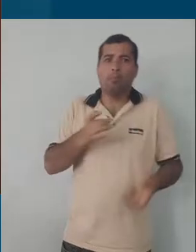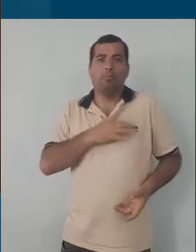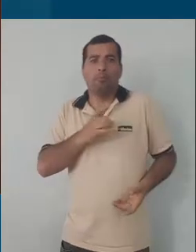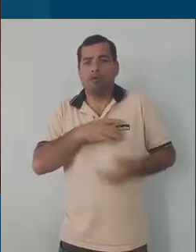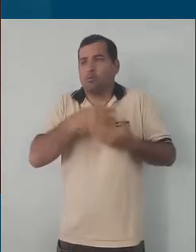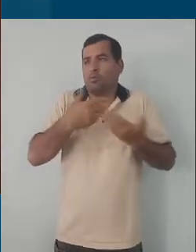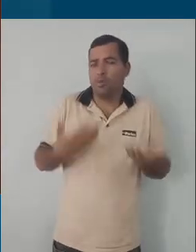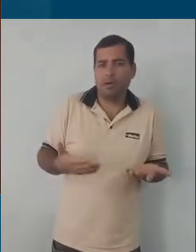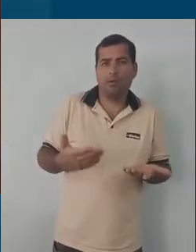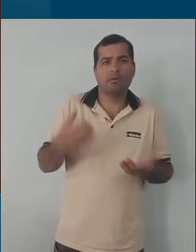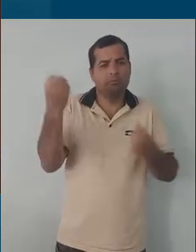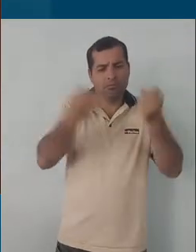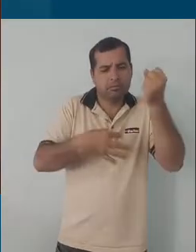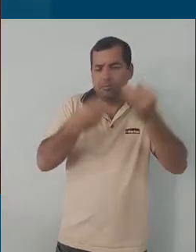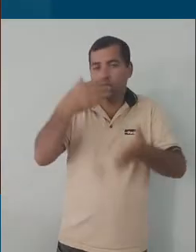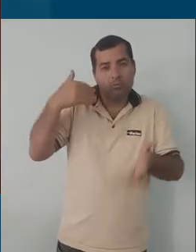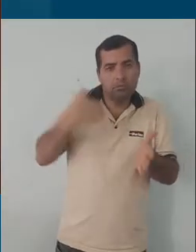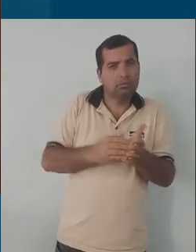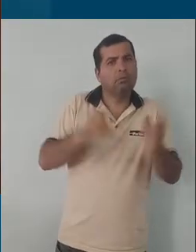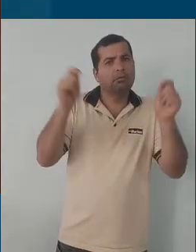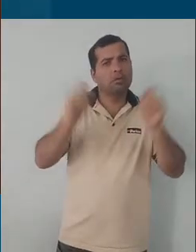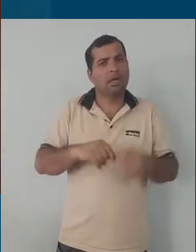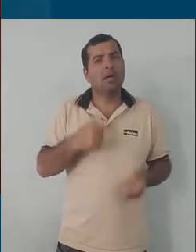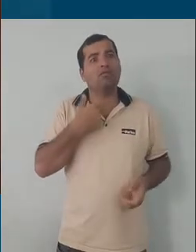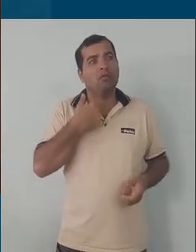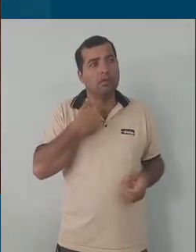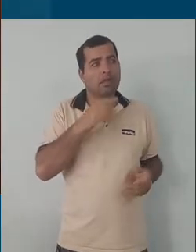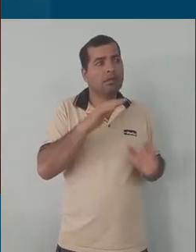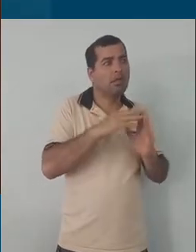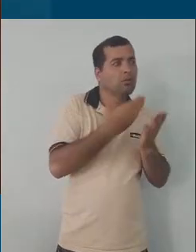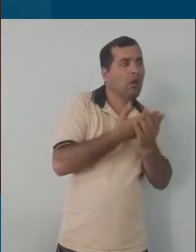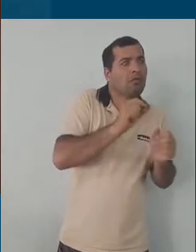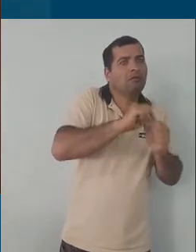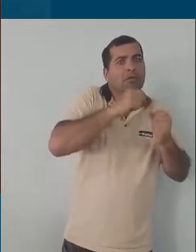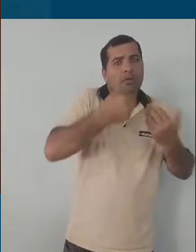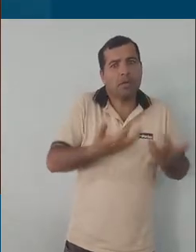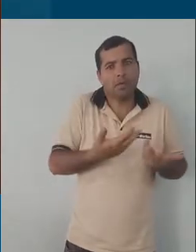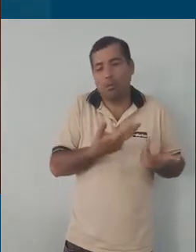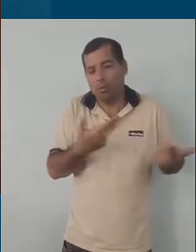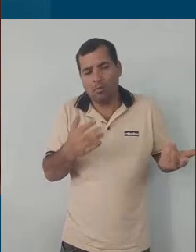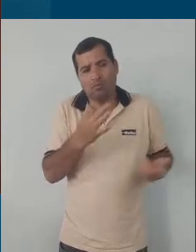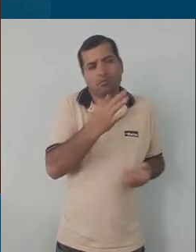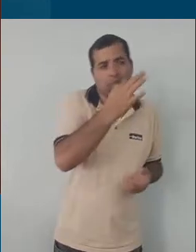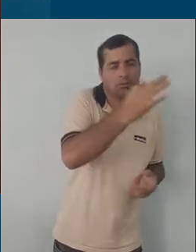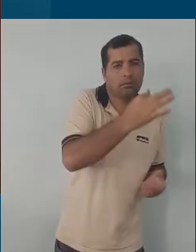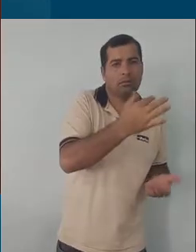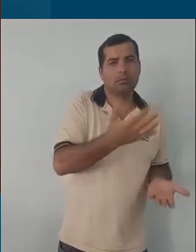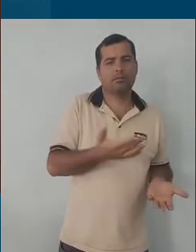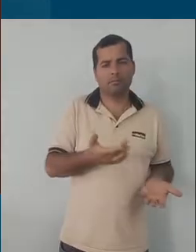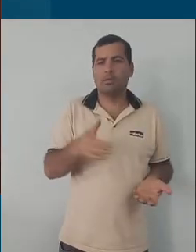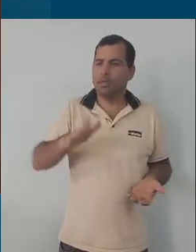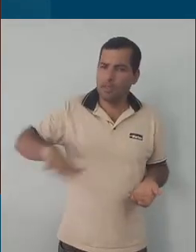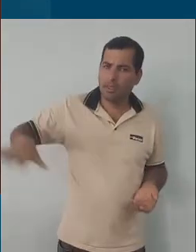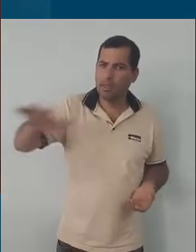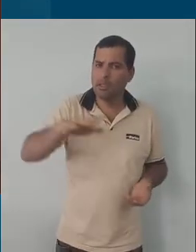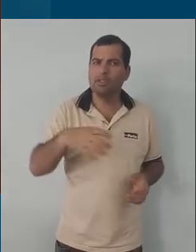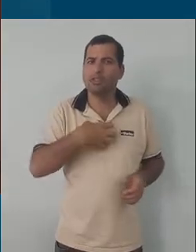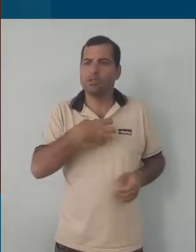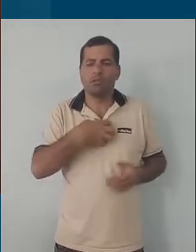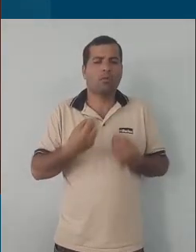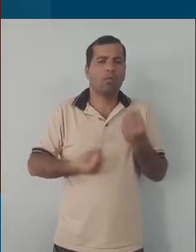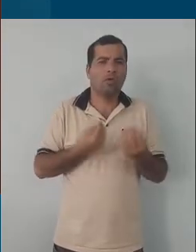que expectativas eles têm de escola, né? Como é que eles estão chegando.